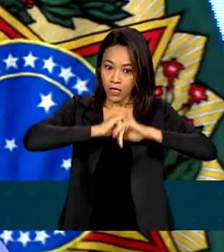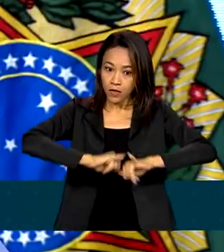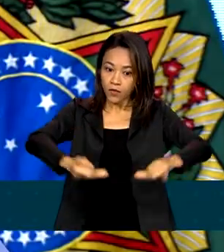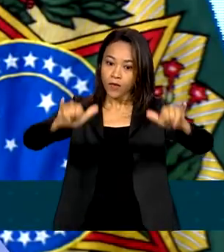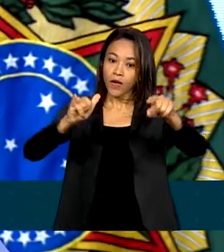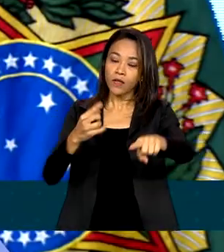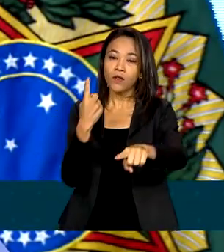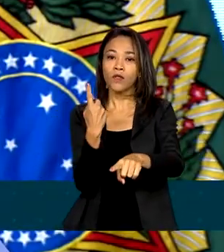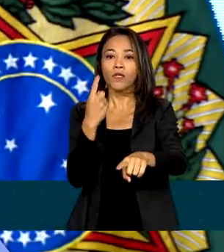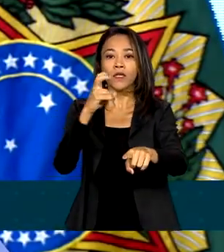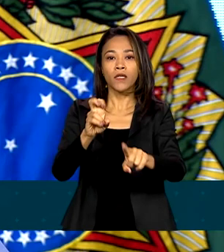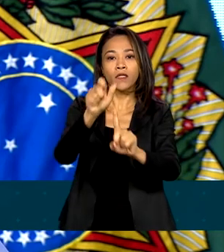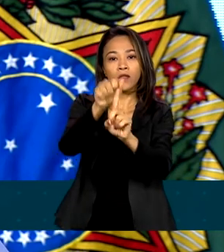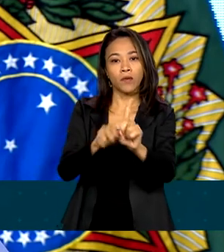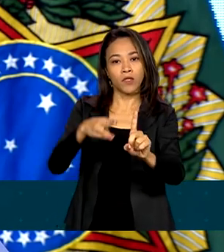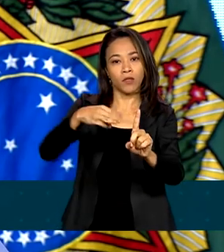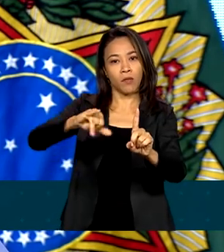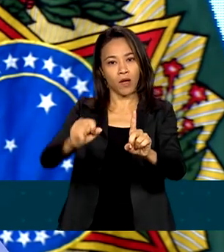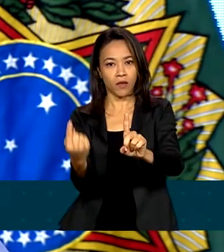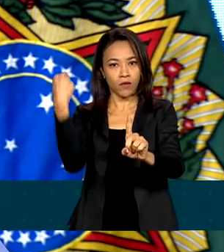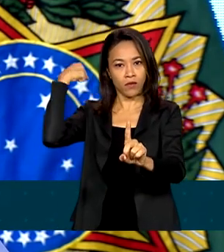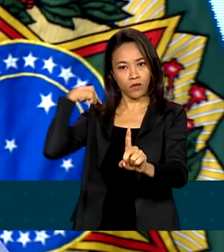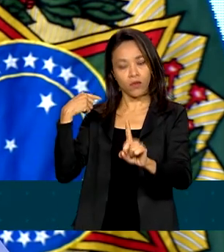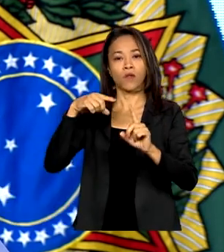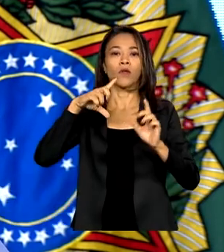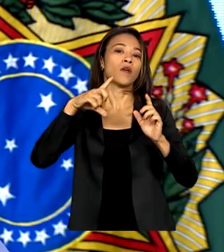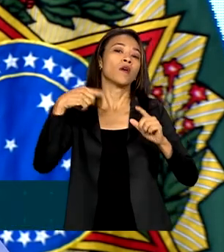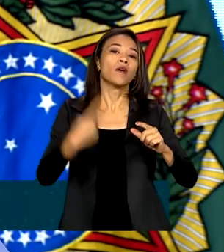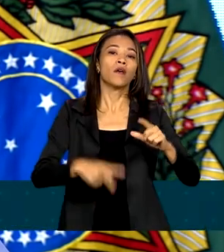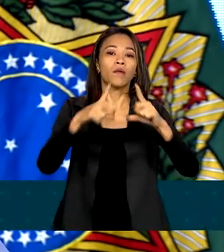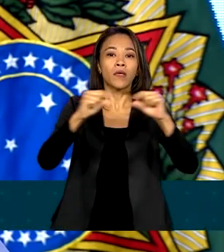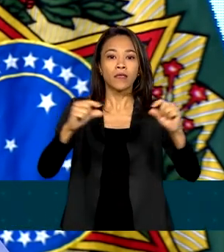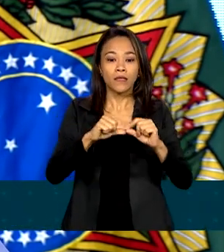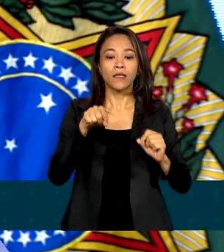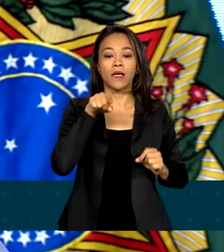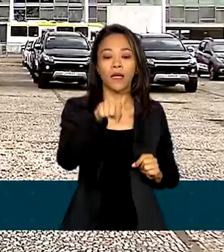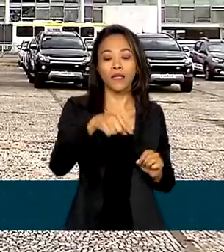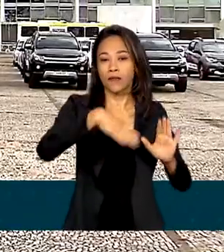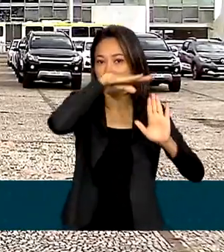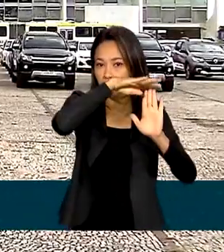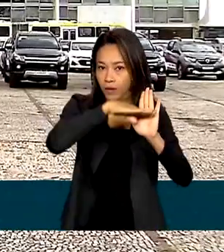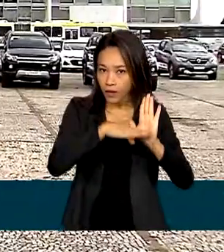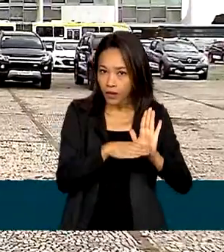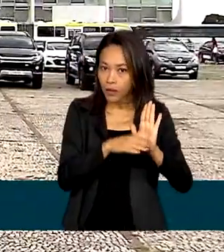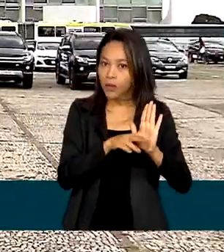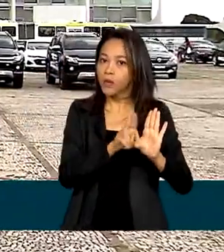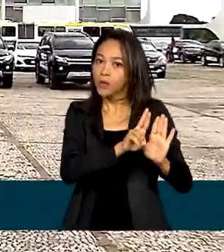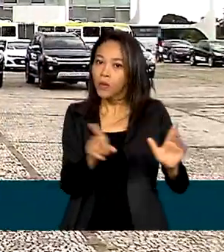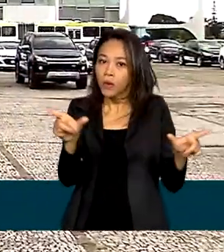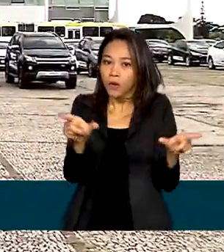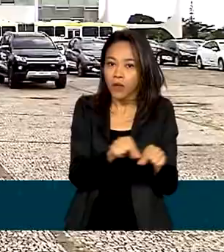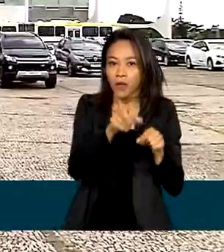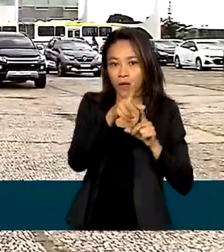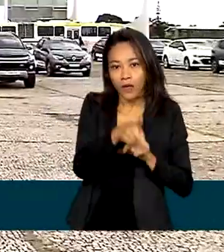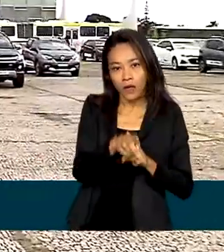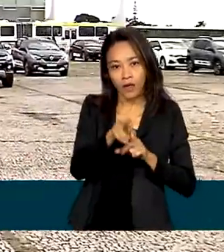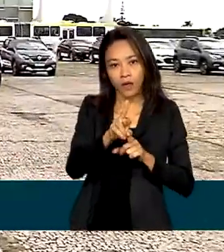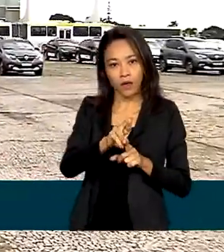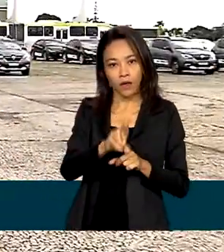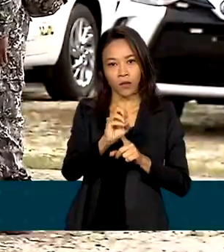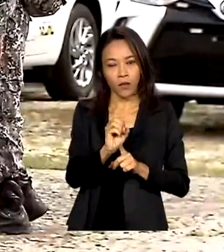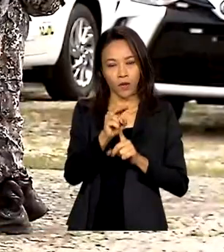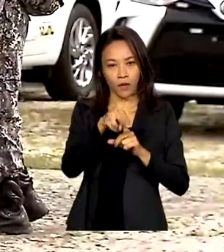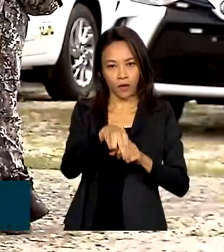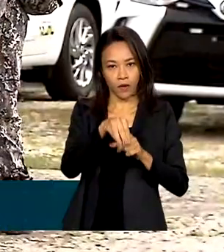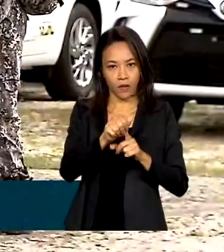do Planalto, em Brasília, o Programa Nacional de Segurança Pública com Cidadania, o PRONACE 2, é voltado para a